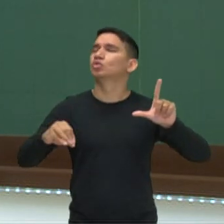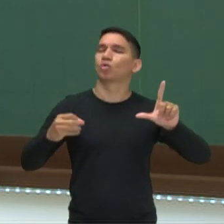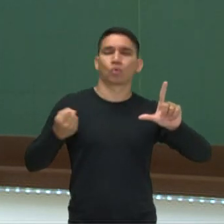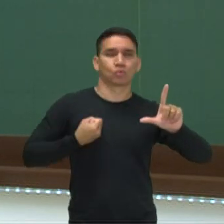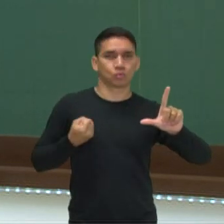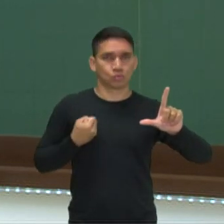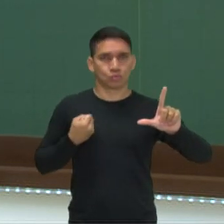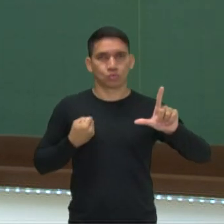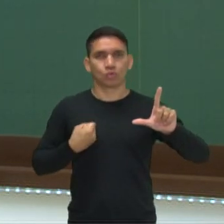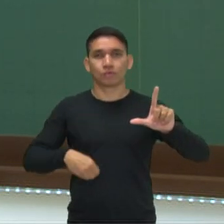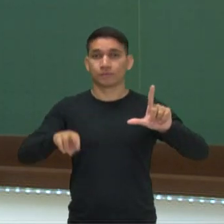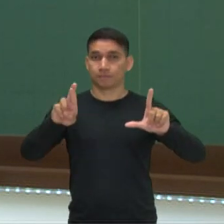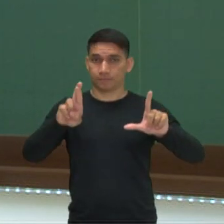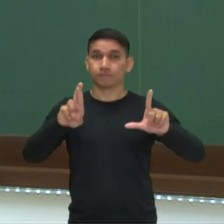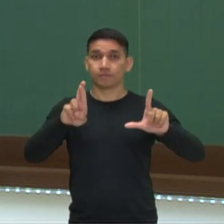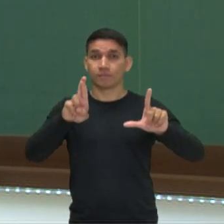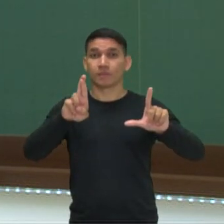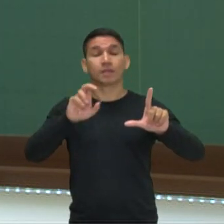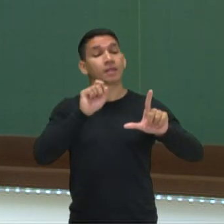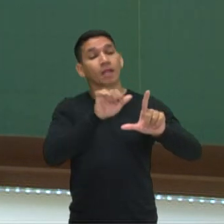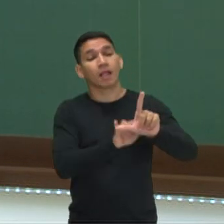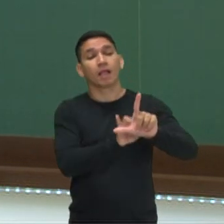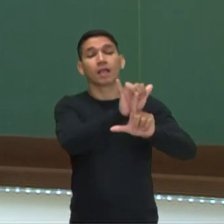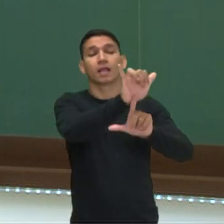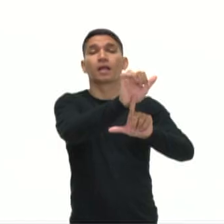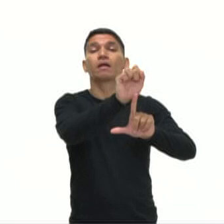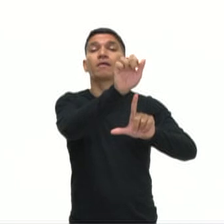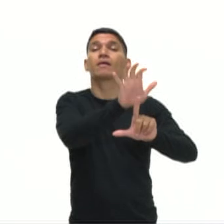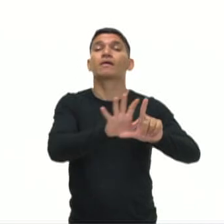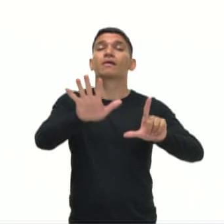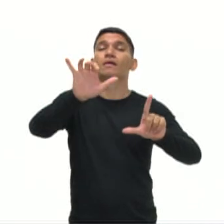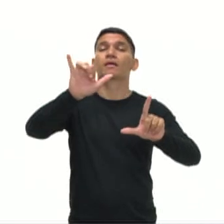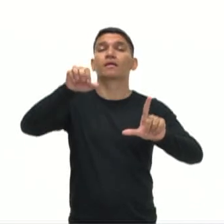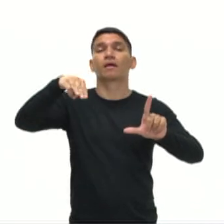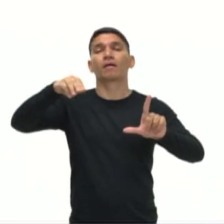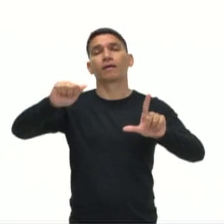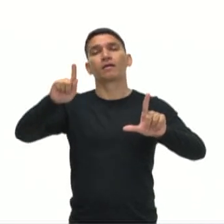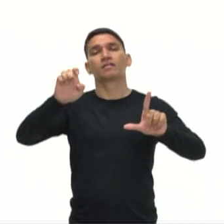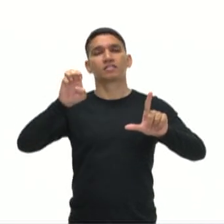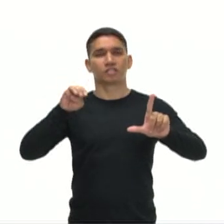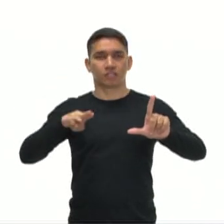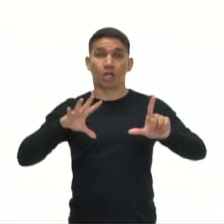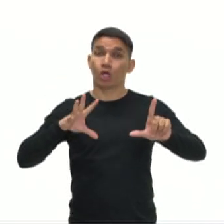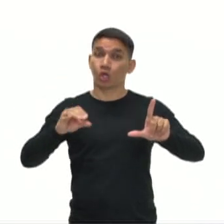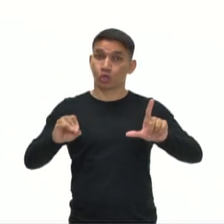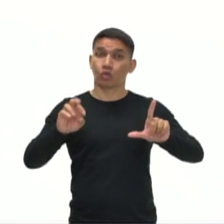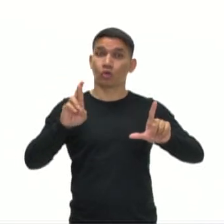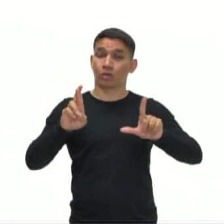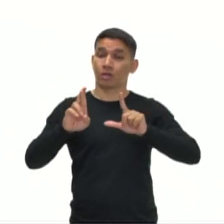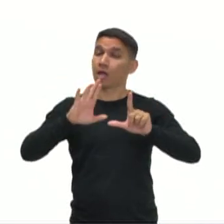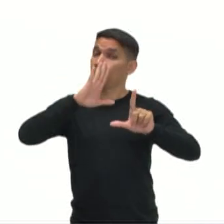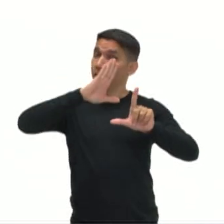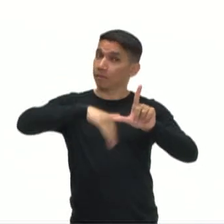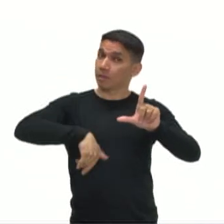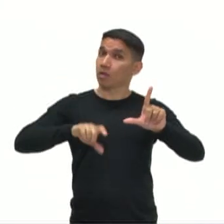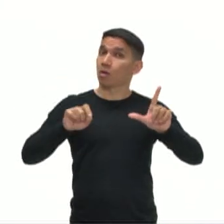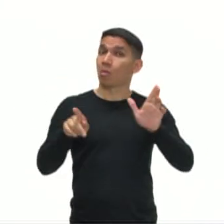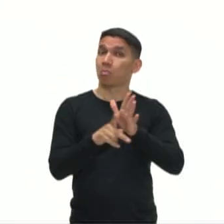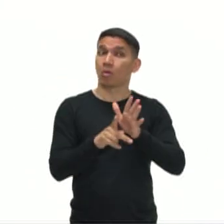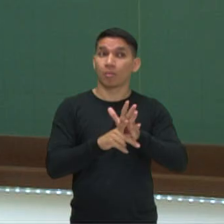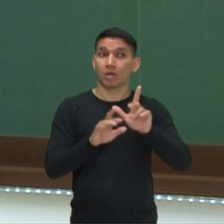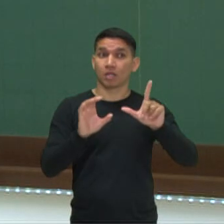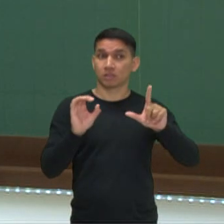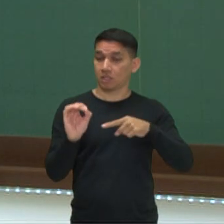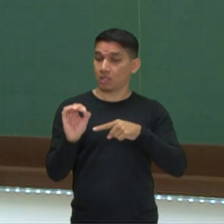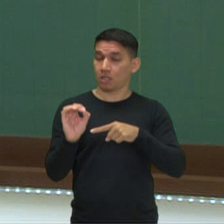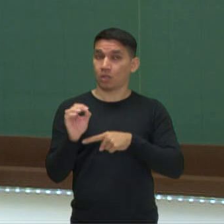todos os reais, com exceção, todos os reais positivos, com exceção do zero. Quando tem esse asterisco